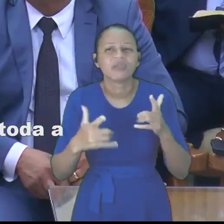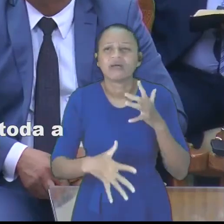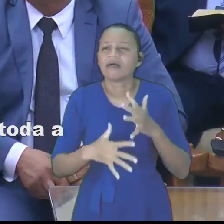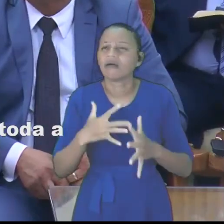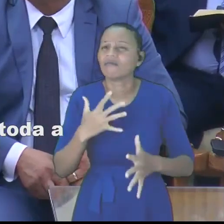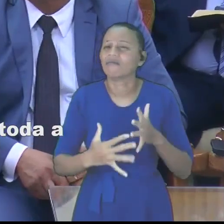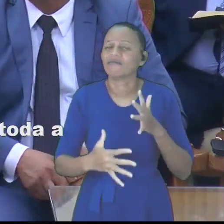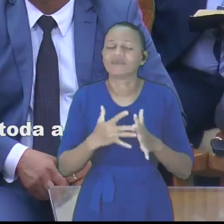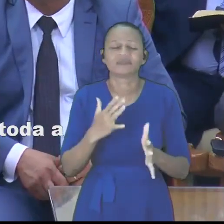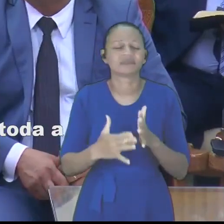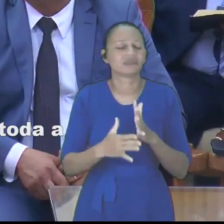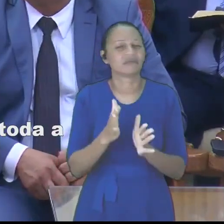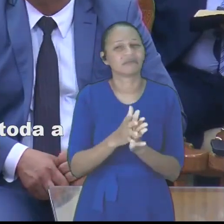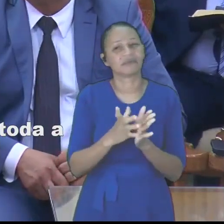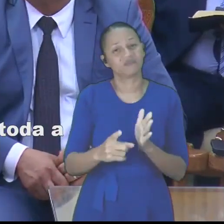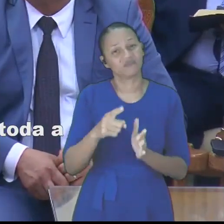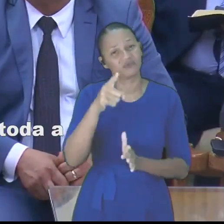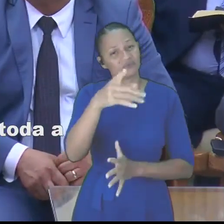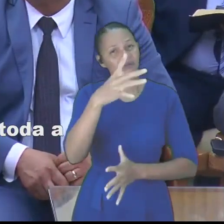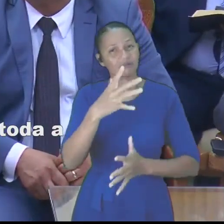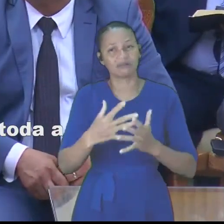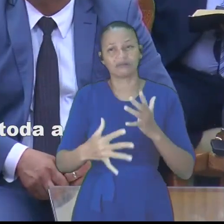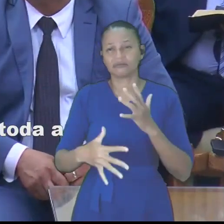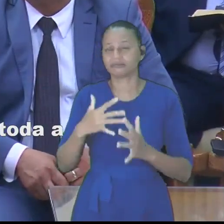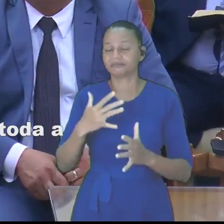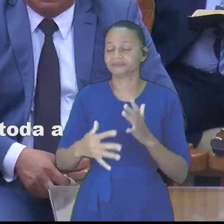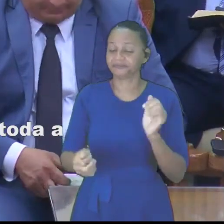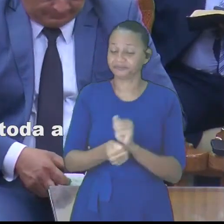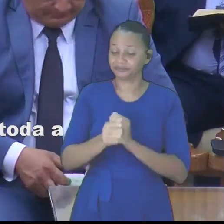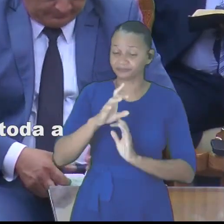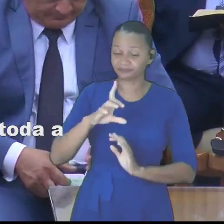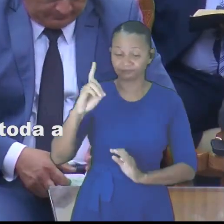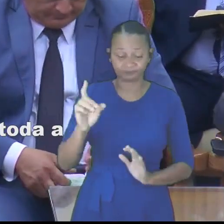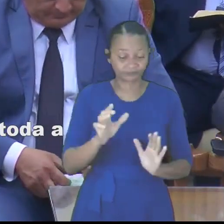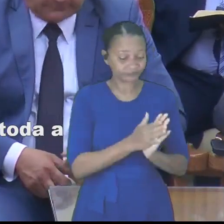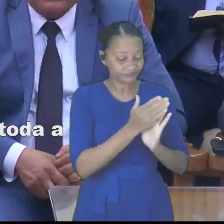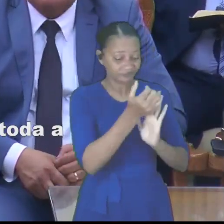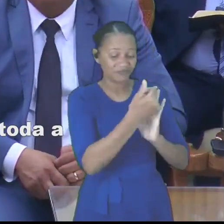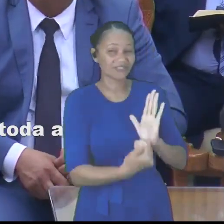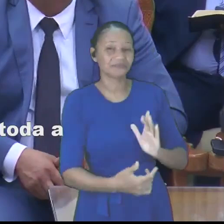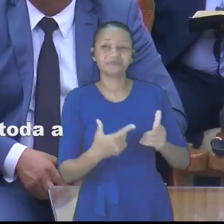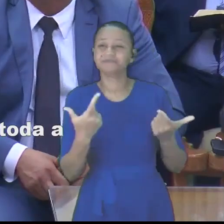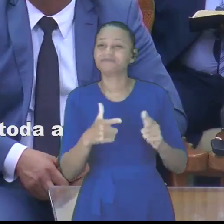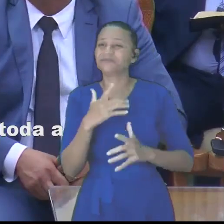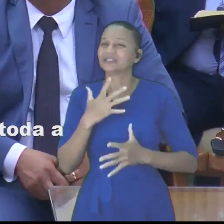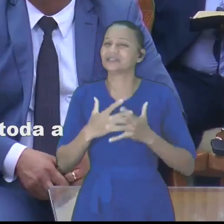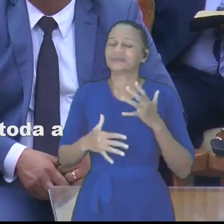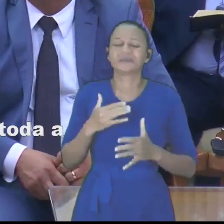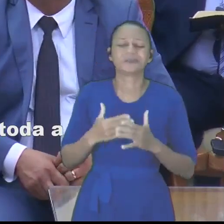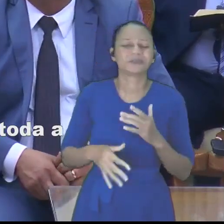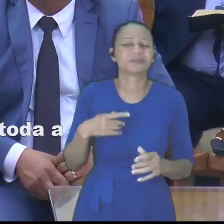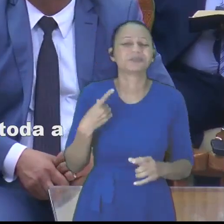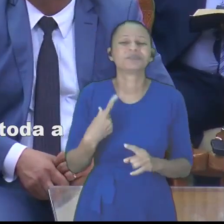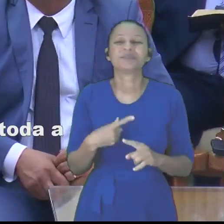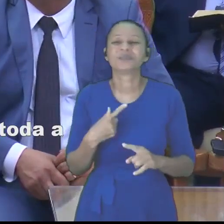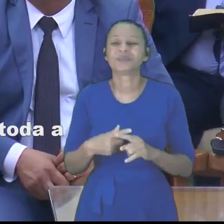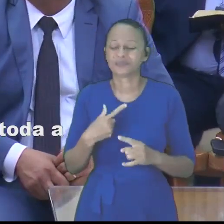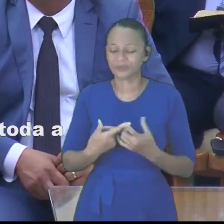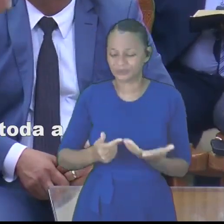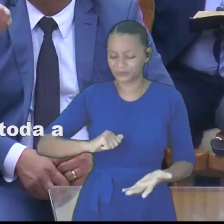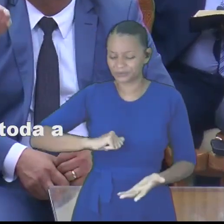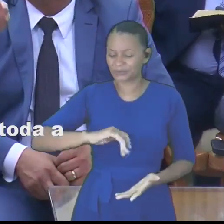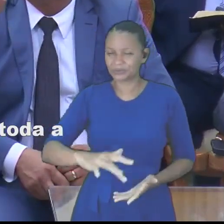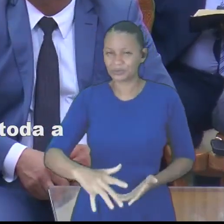Deus. Quem está atrapalhado é você. Glória a Deus, mas na Bíblia não tem atrapalho. Por que foi que Joel disse: derramarei o